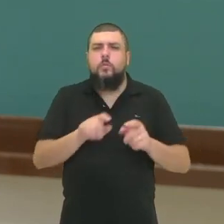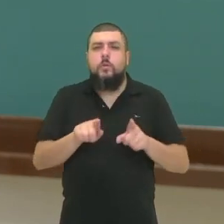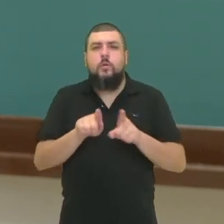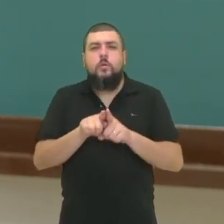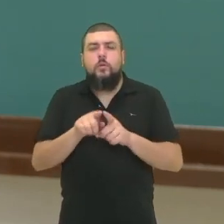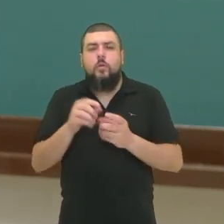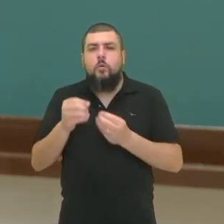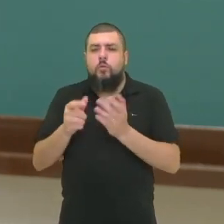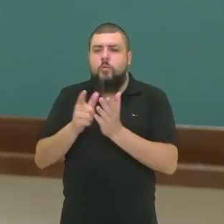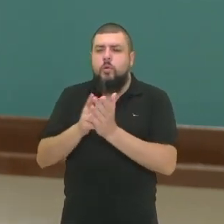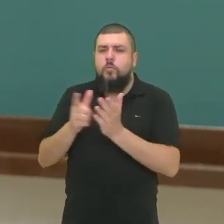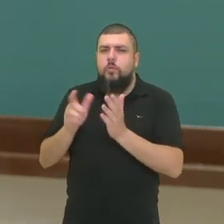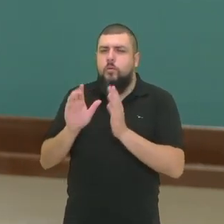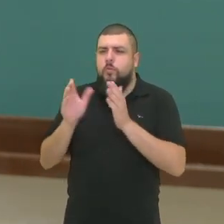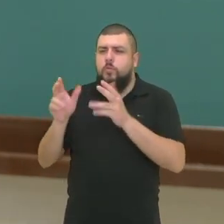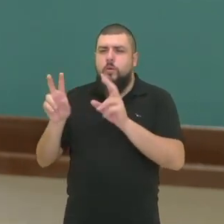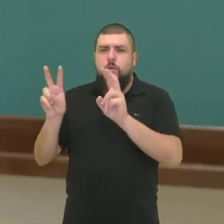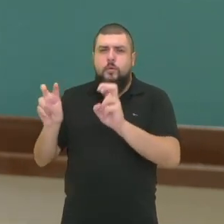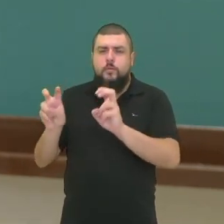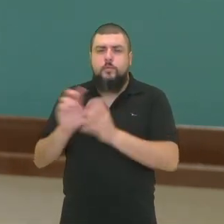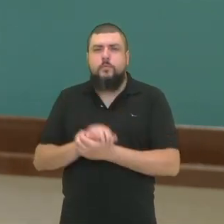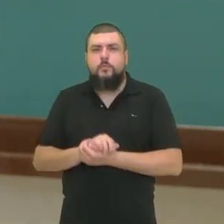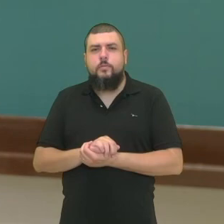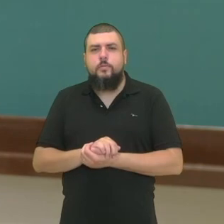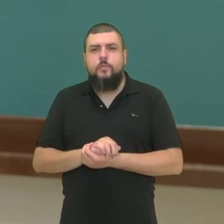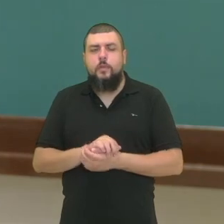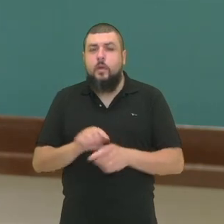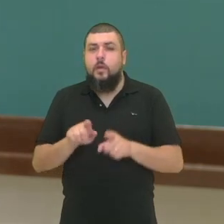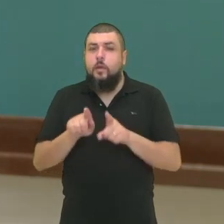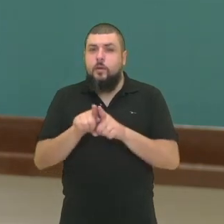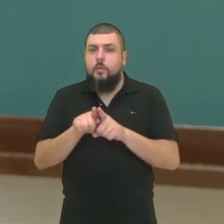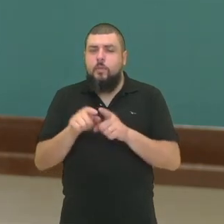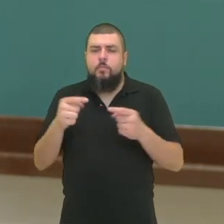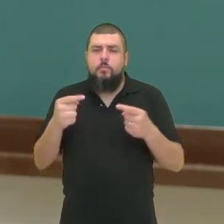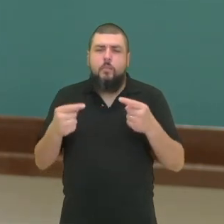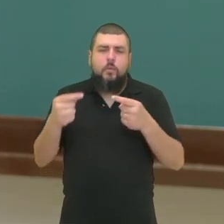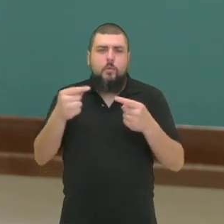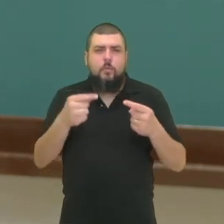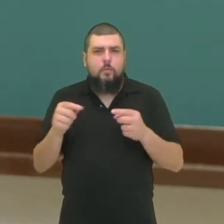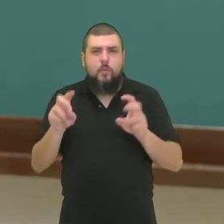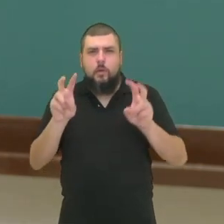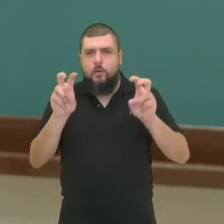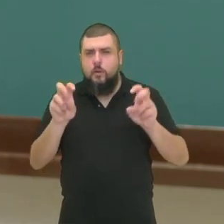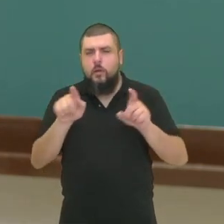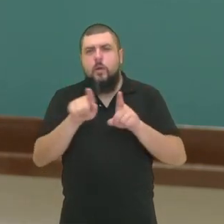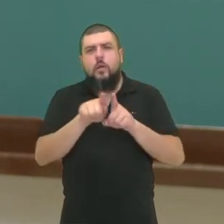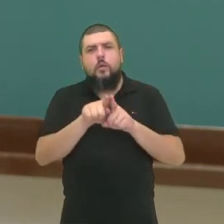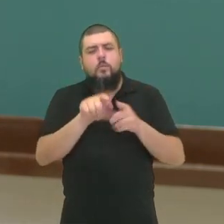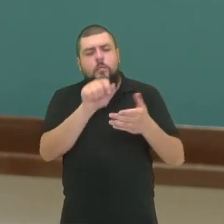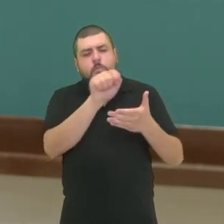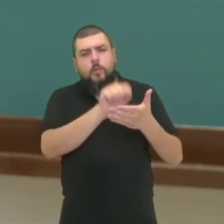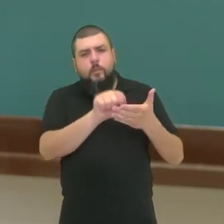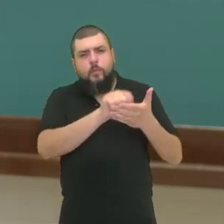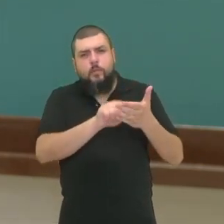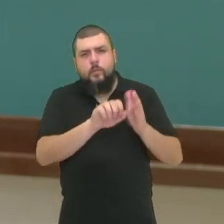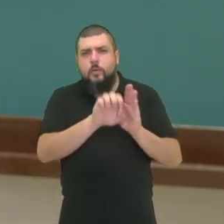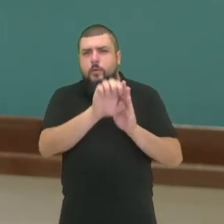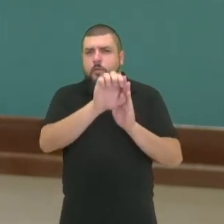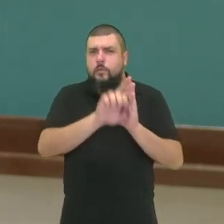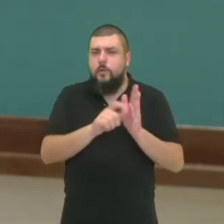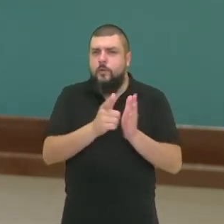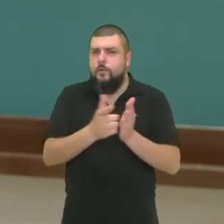abordado. Debatemos questões relacionadas ao tema e produzimos um breve editorial para uma reportagem.